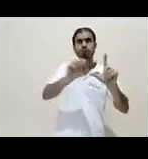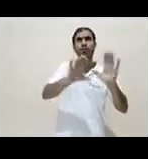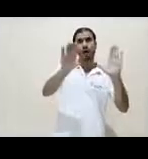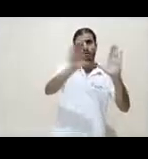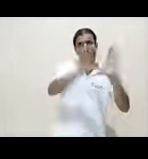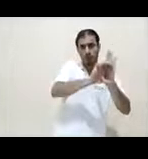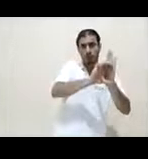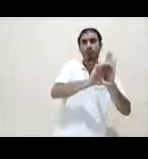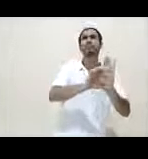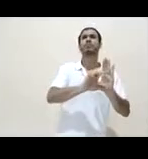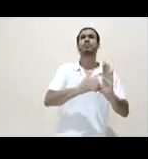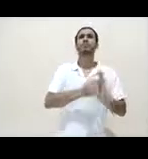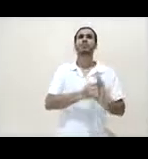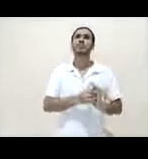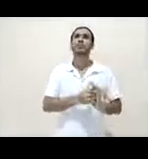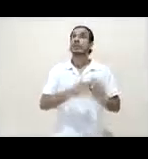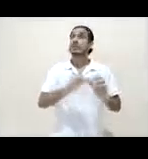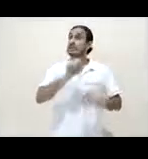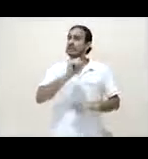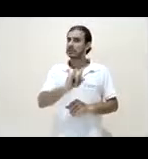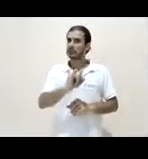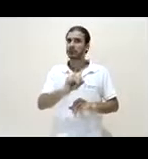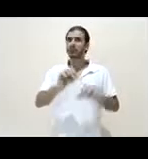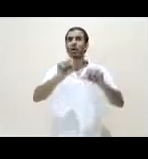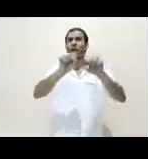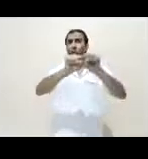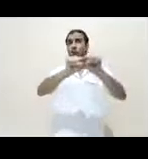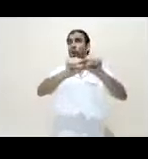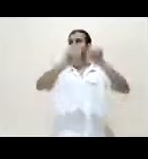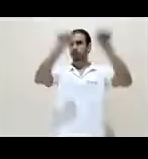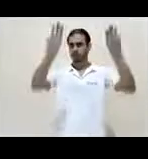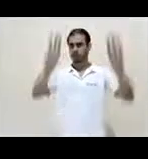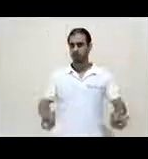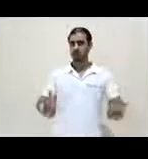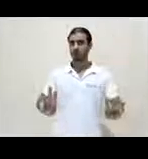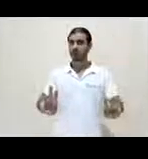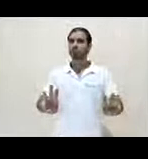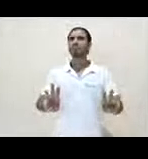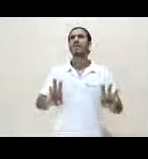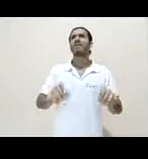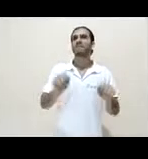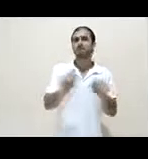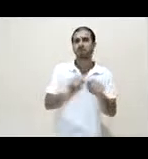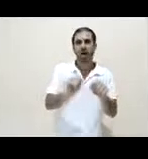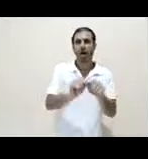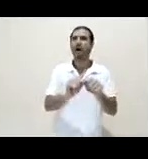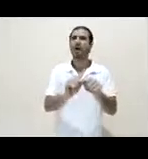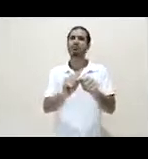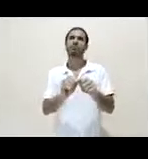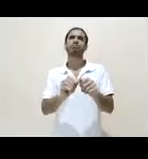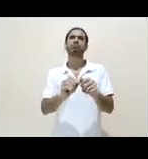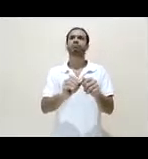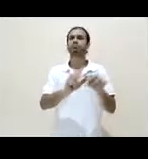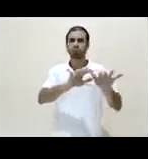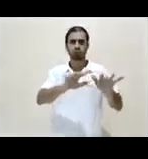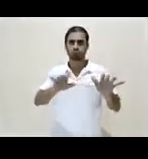o programa compila ou não. E a gente vai também colocar junto algumas contribuições da psicometria, né, uma